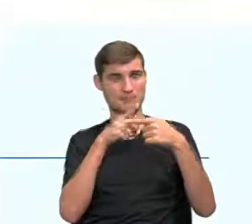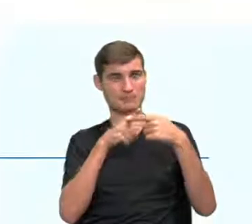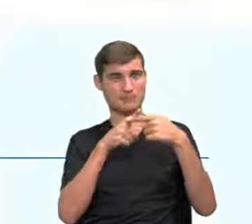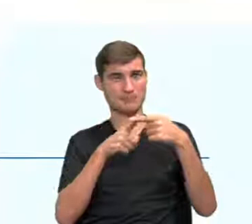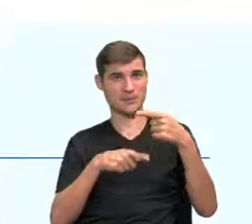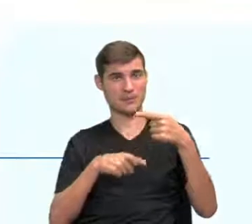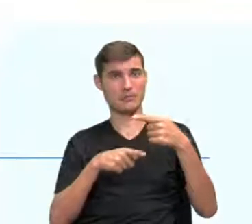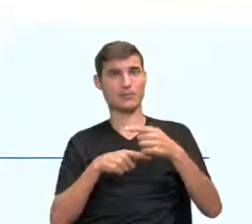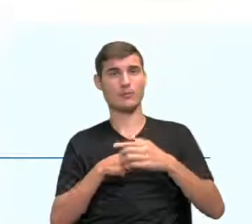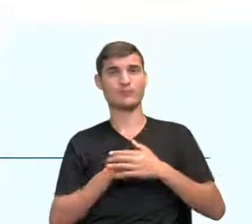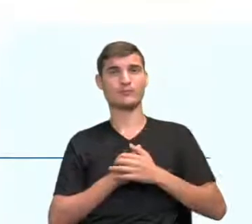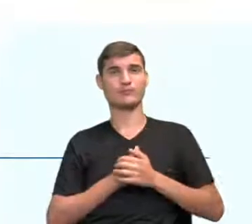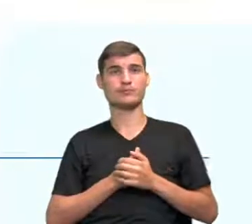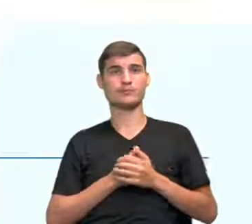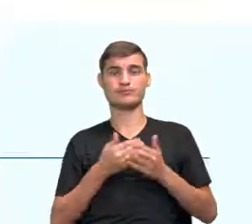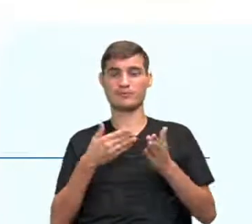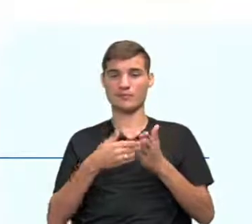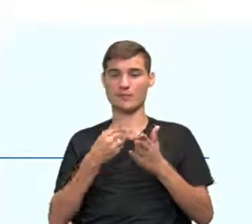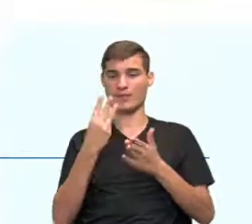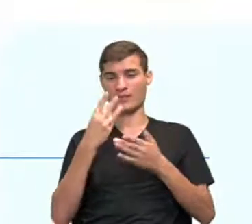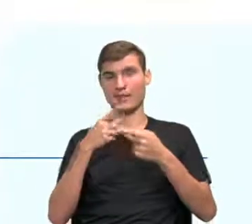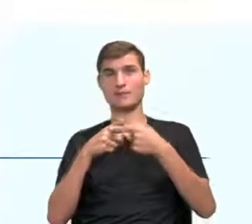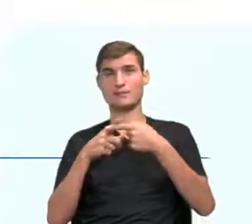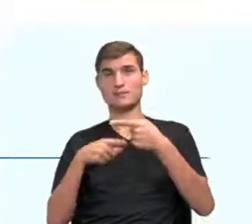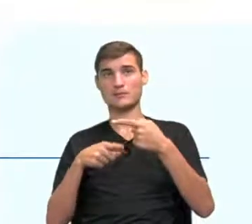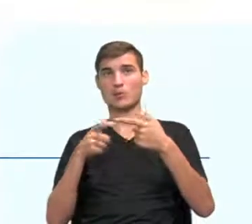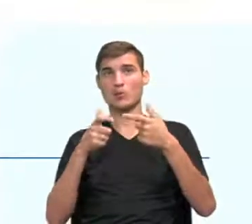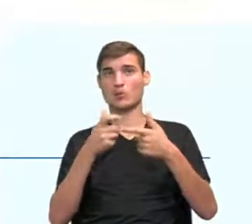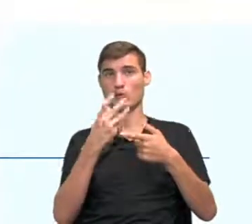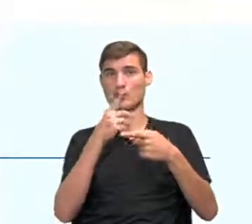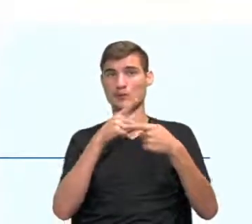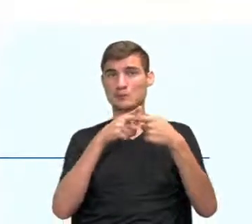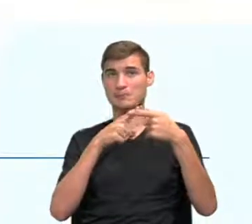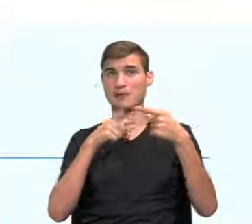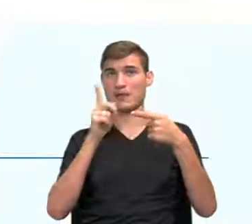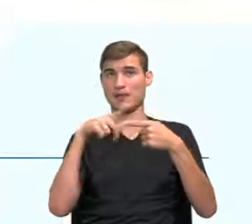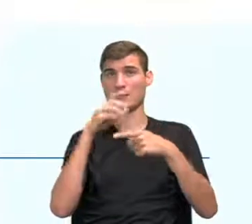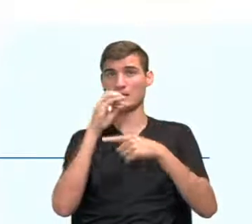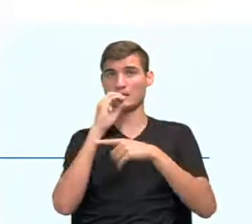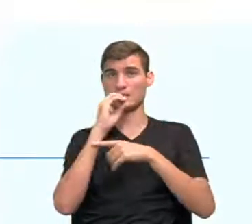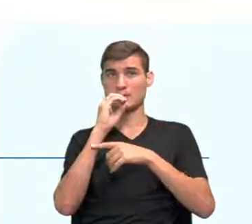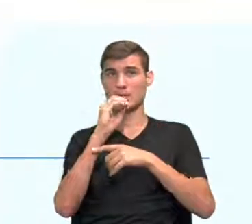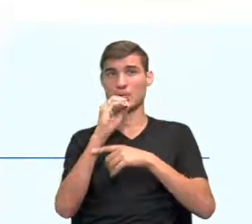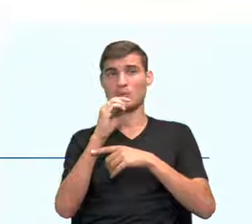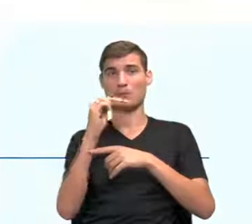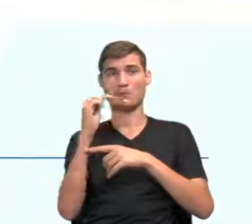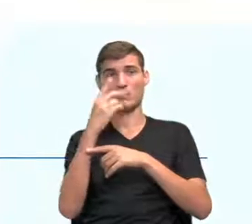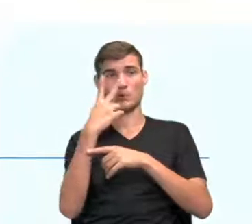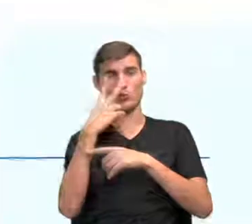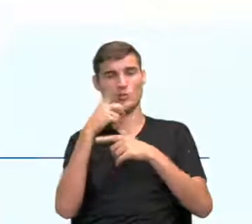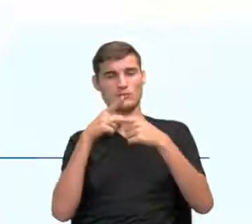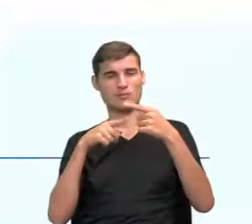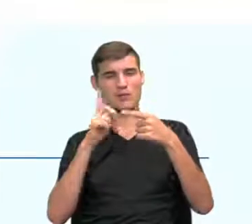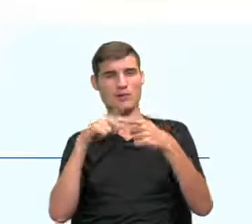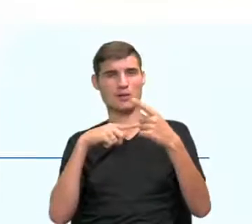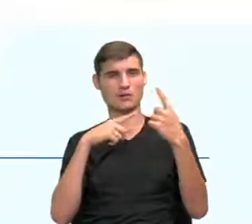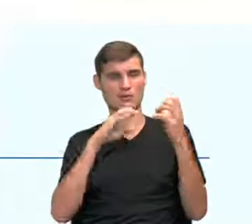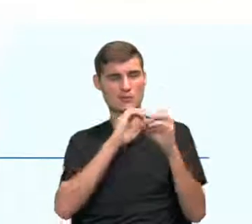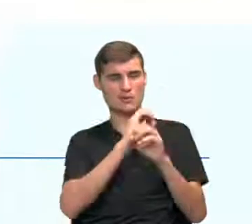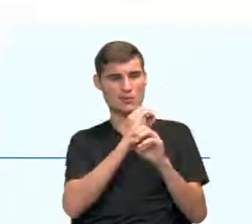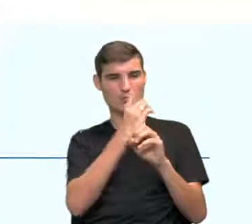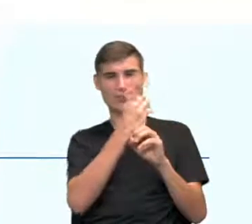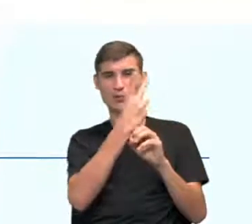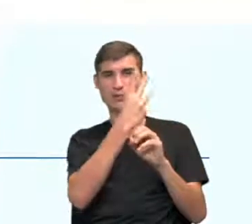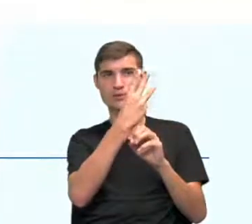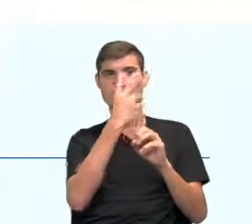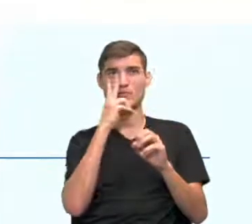3,5 a 3,5, onde menos 3,5 é 0, menos 2,5 vai ser 1, 2 e assim